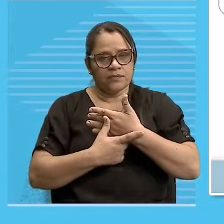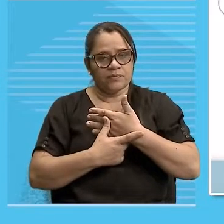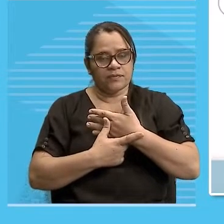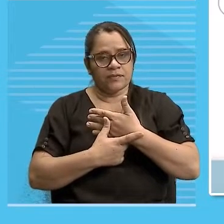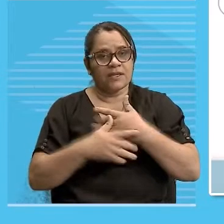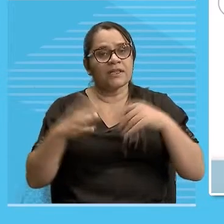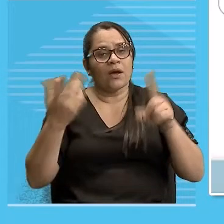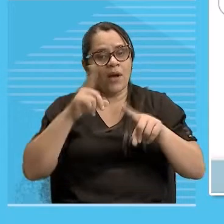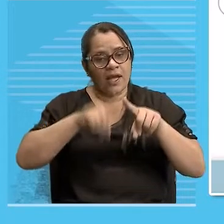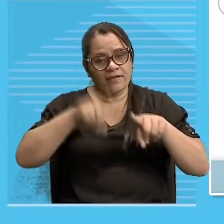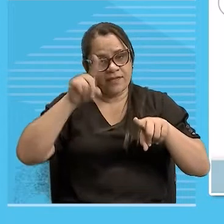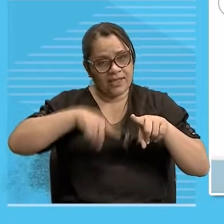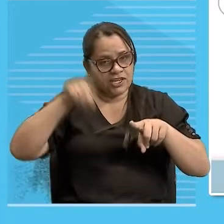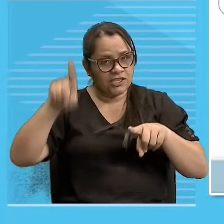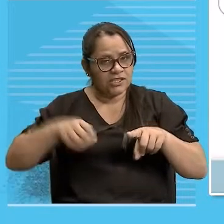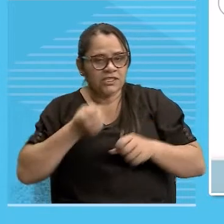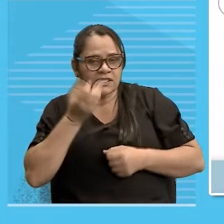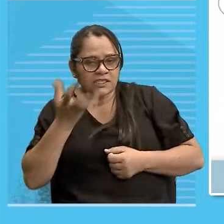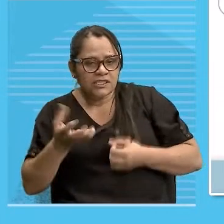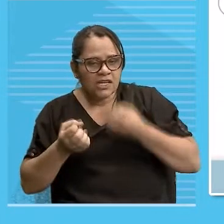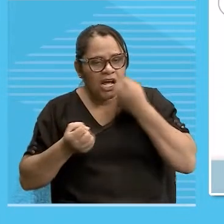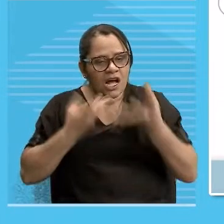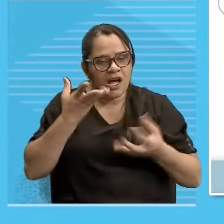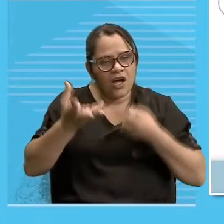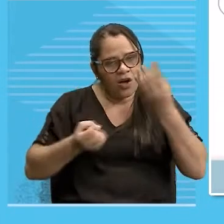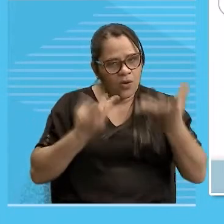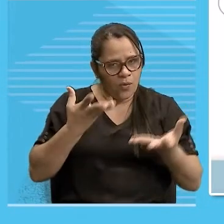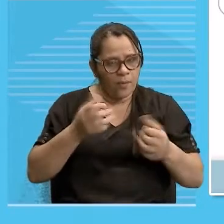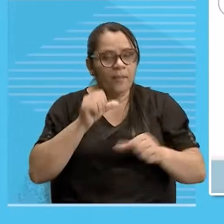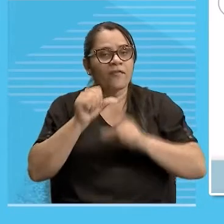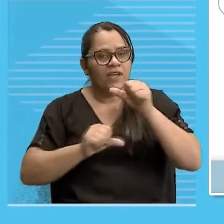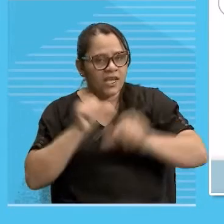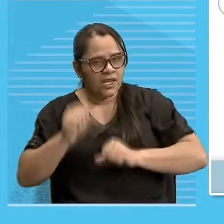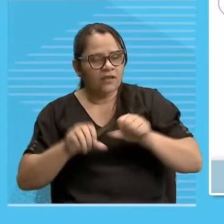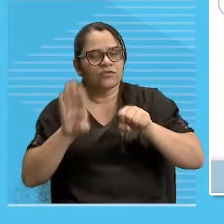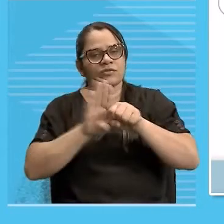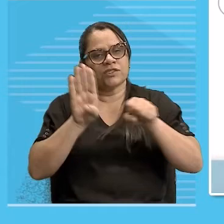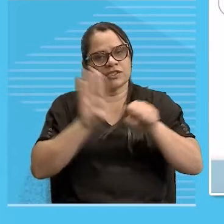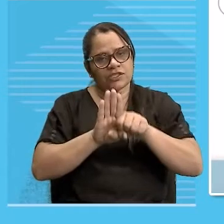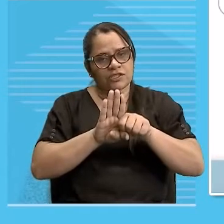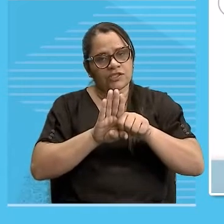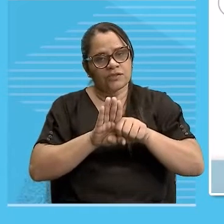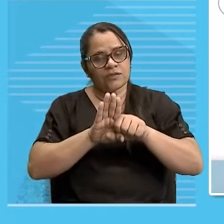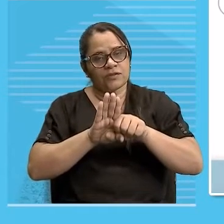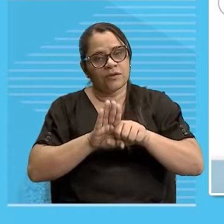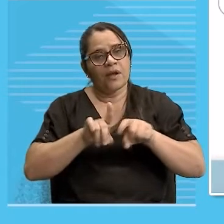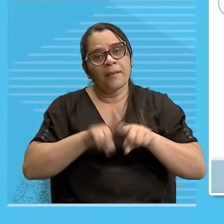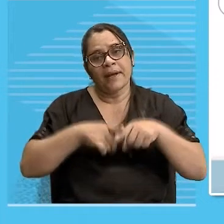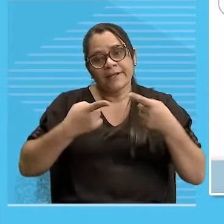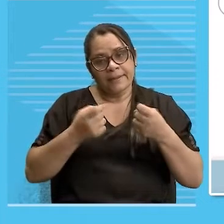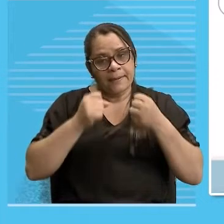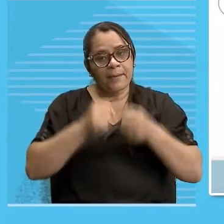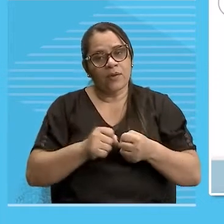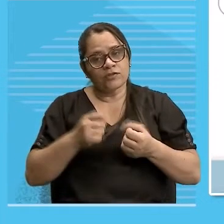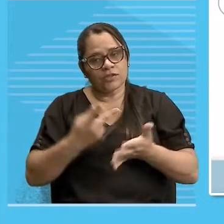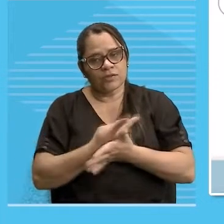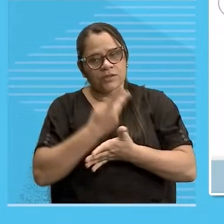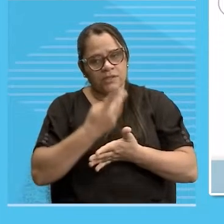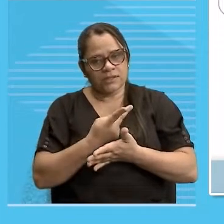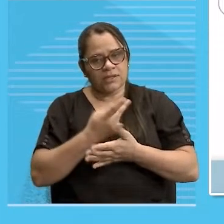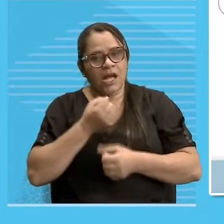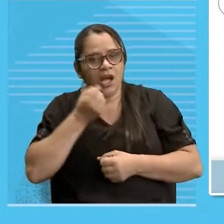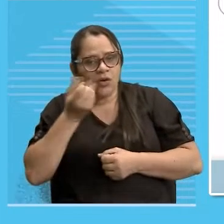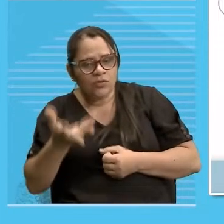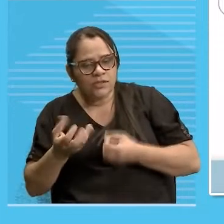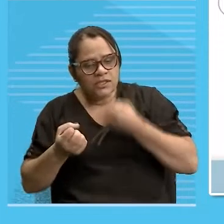essa interjeição, ela vira no substantivo, mas é uma outra coisa, querido estudante. Interjeição,